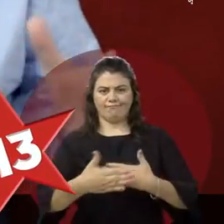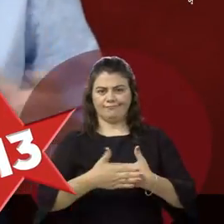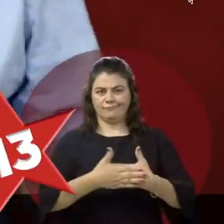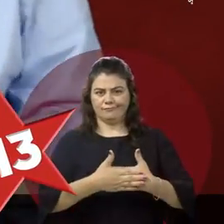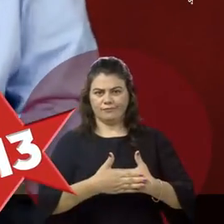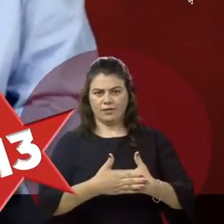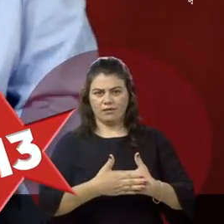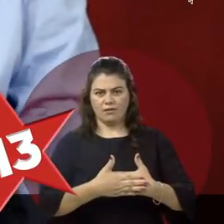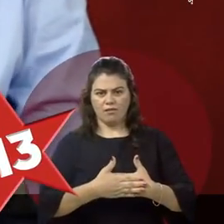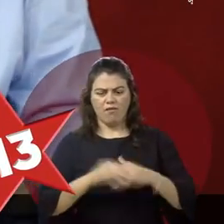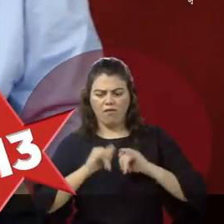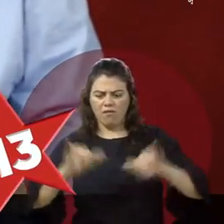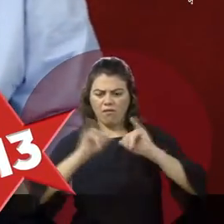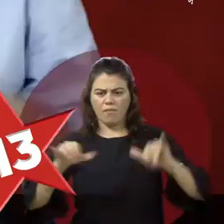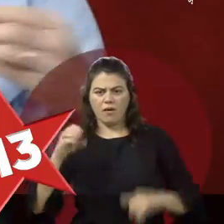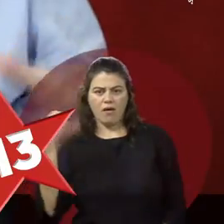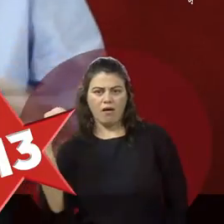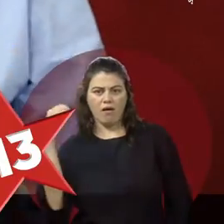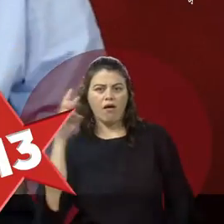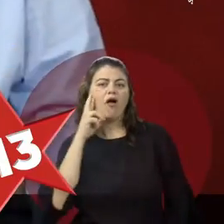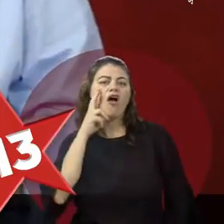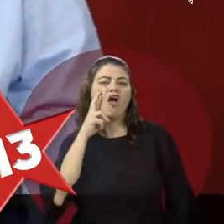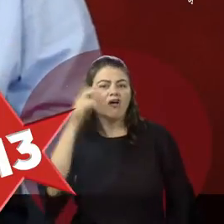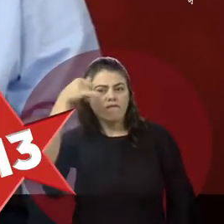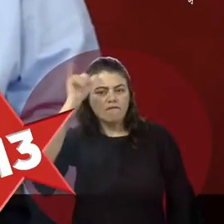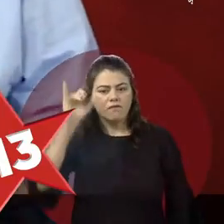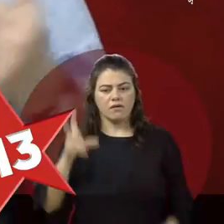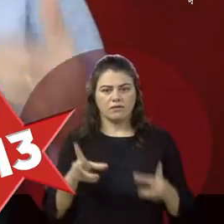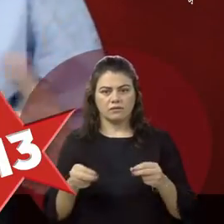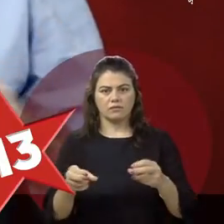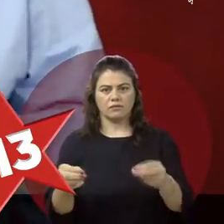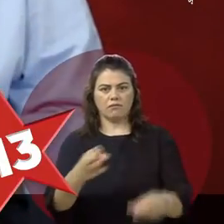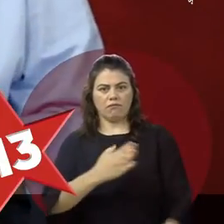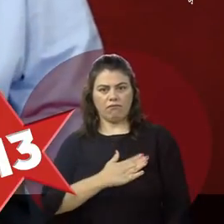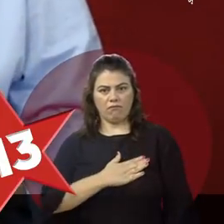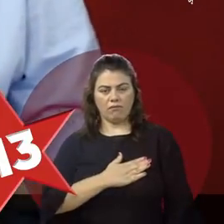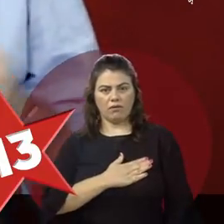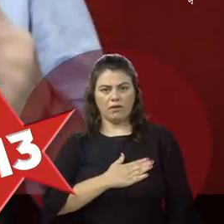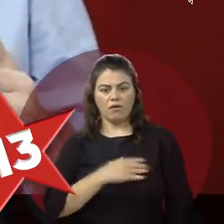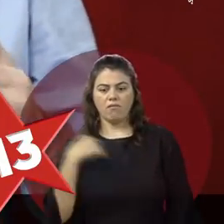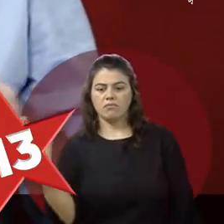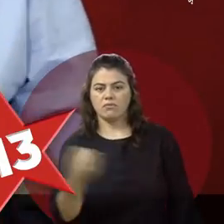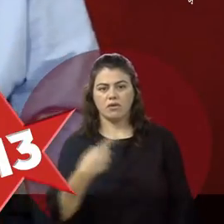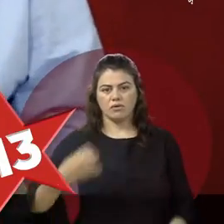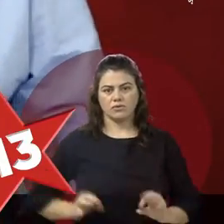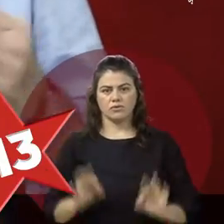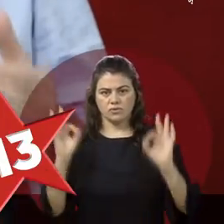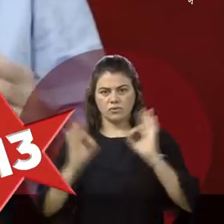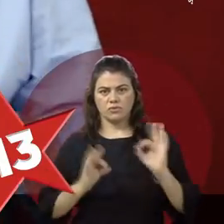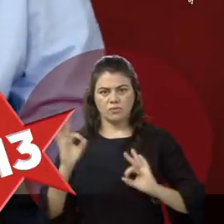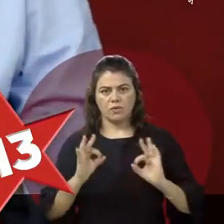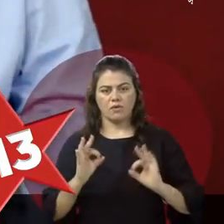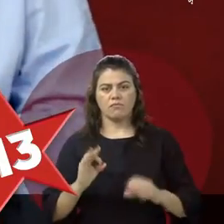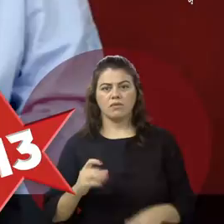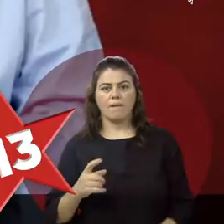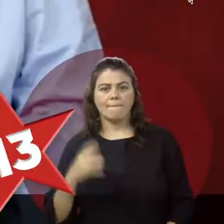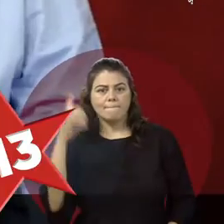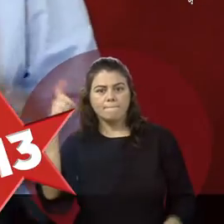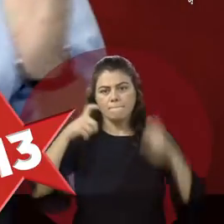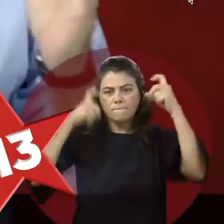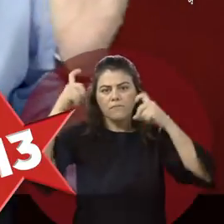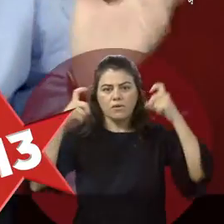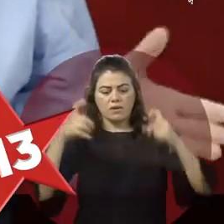Preto nenhuma campanha do Outubro Rosa de prevenção ao câncer de mama. O nosso programa está centrado na atenção